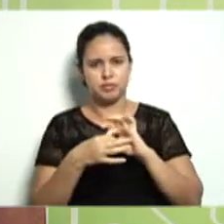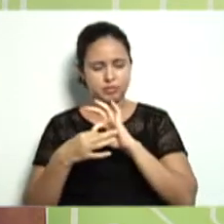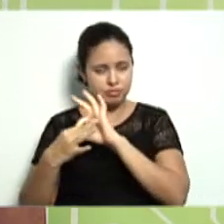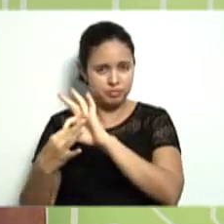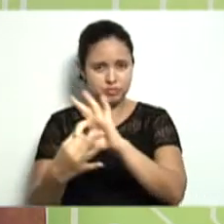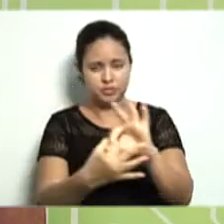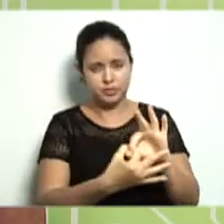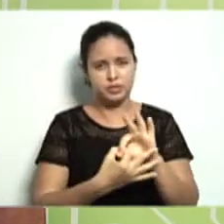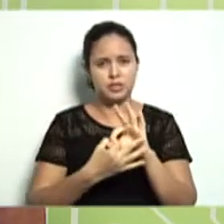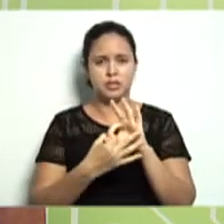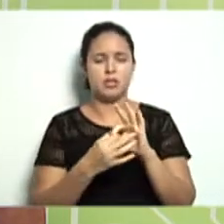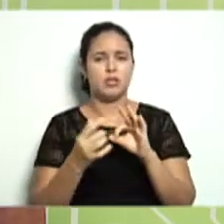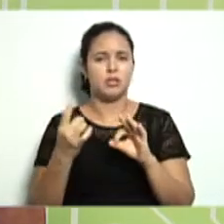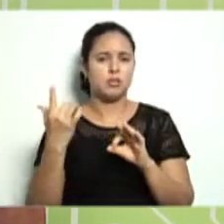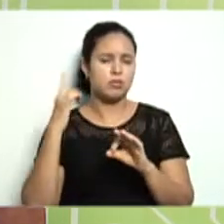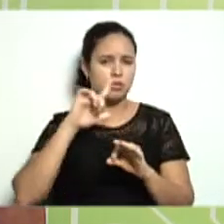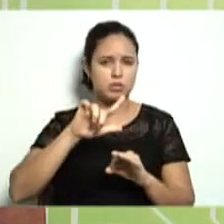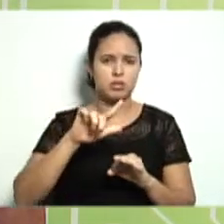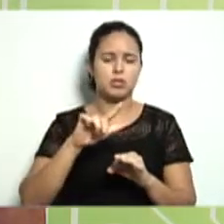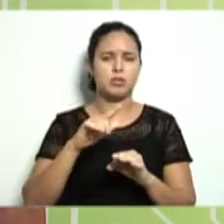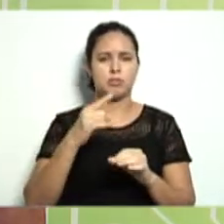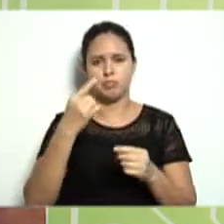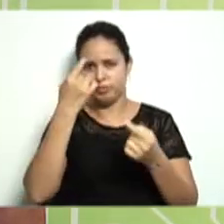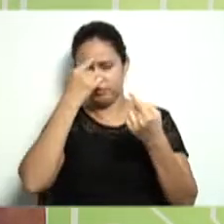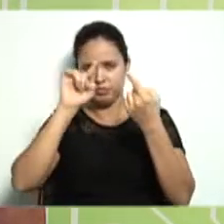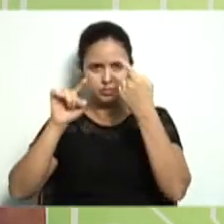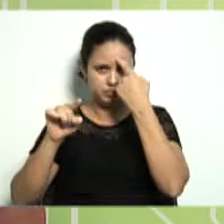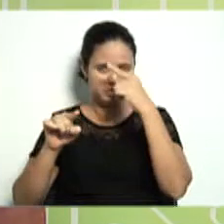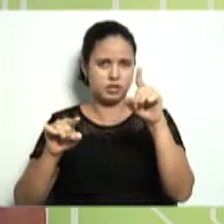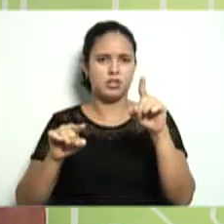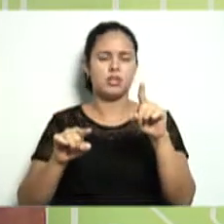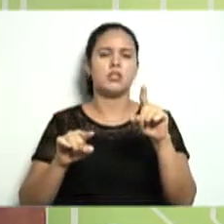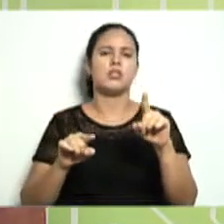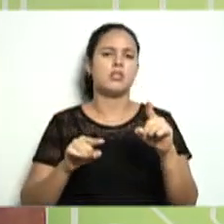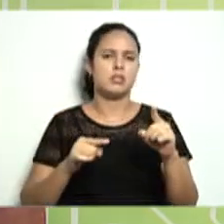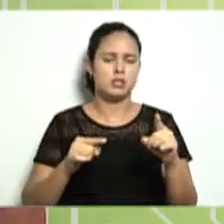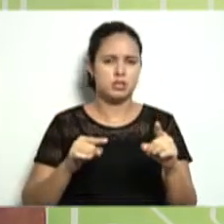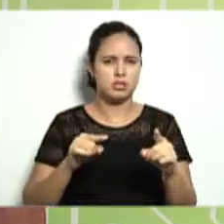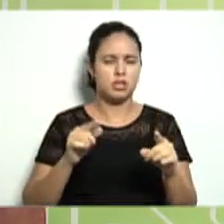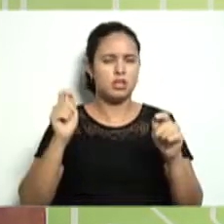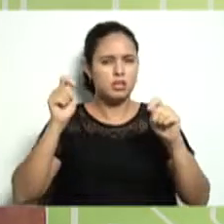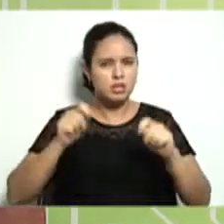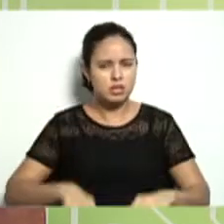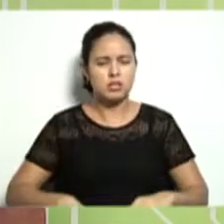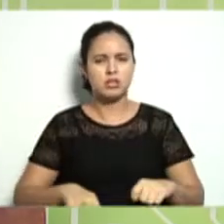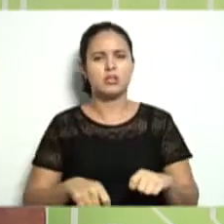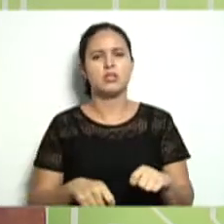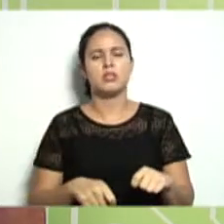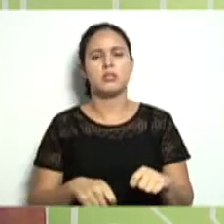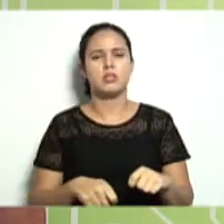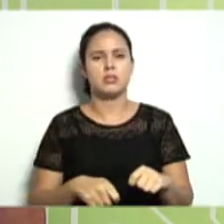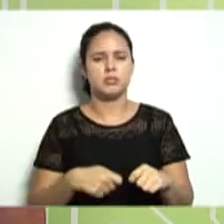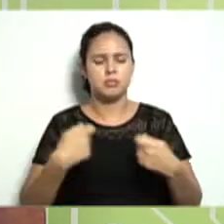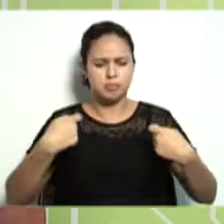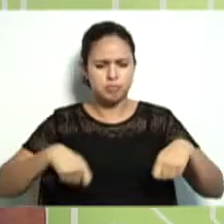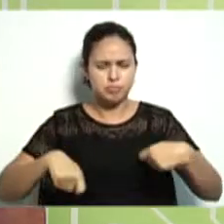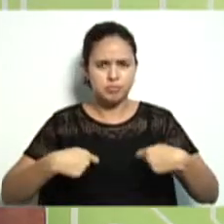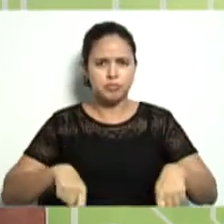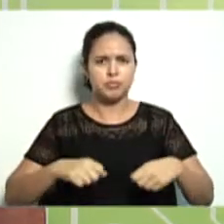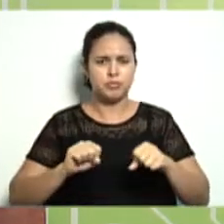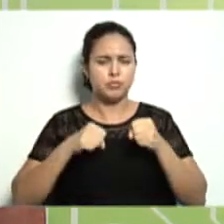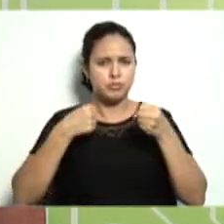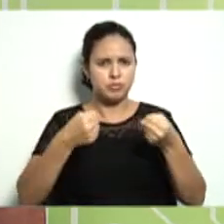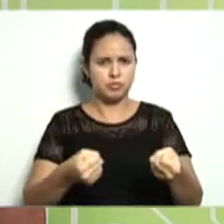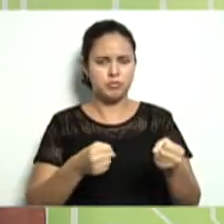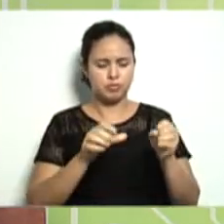sinergia para alcançar, criatividade para alcançar os resultados. E aí vocês vão precisar de trabalhar